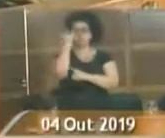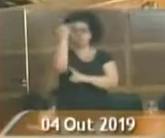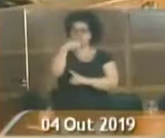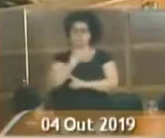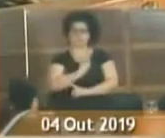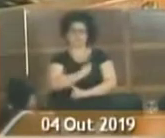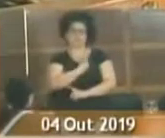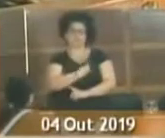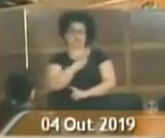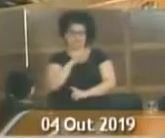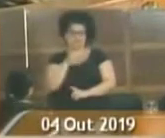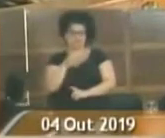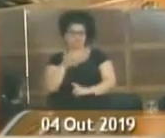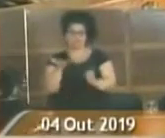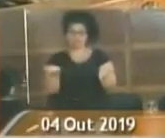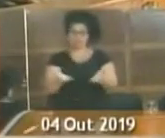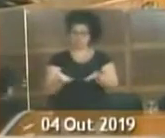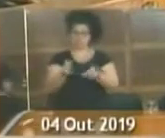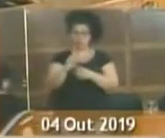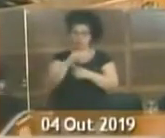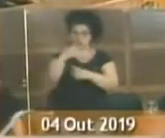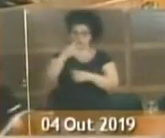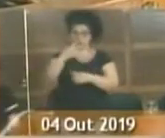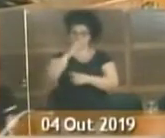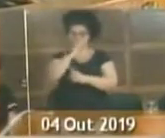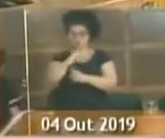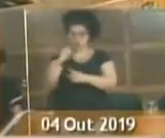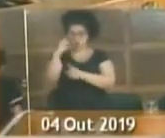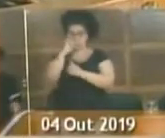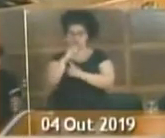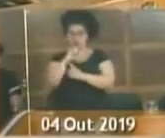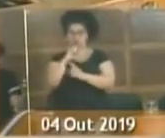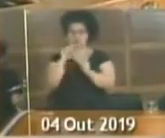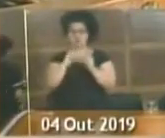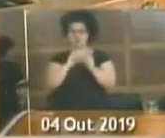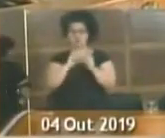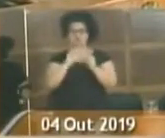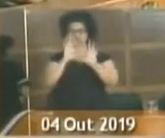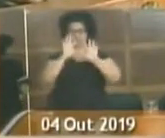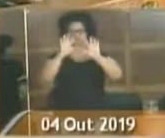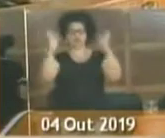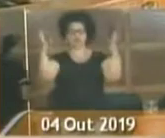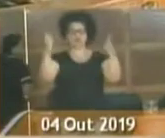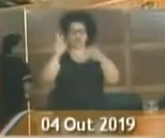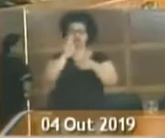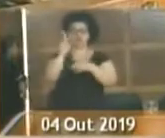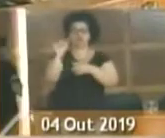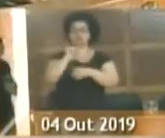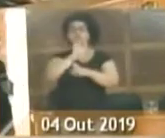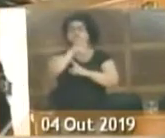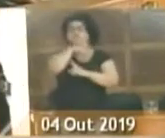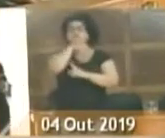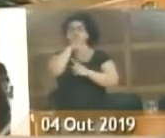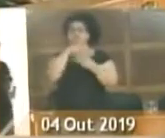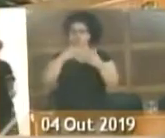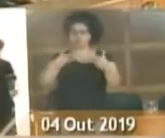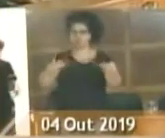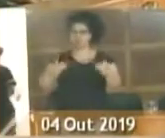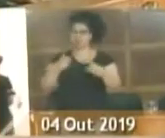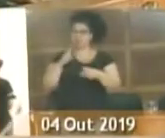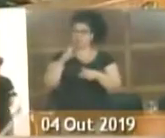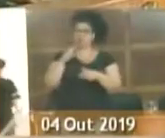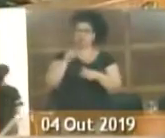né? Então, hoje, dia 4 de outubro, estamos comemorando o Dia Mundial dos Animais. É uma data